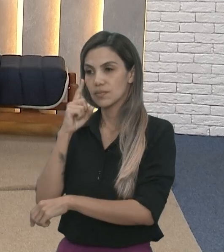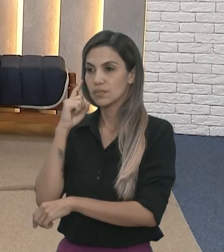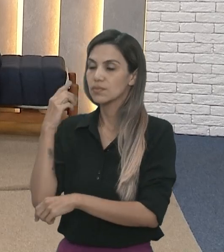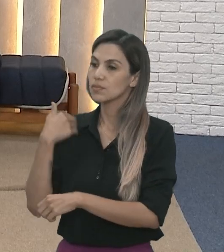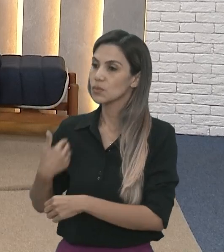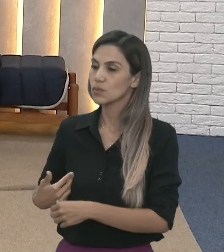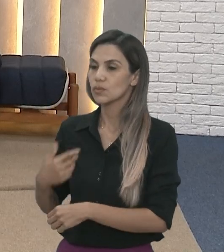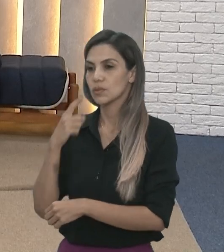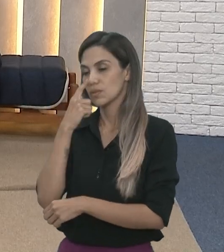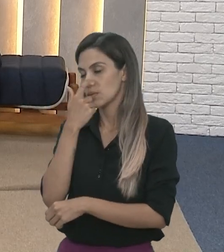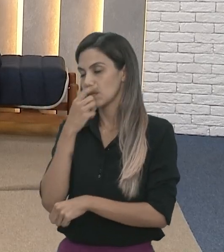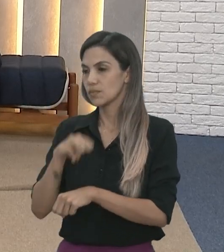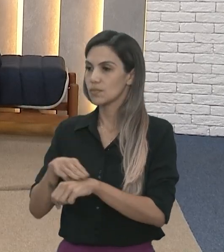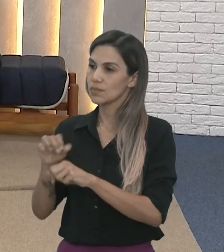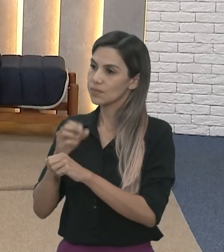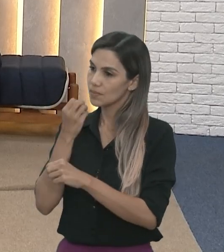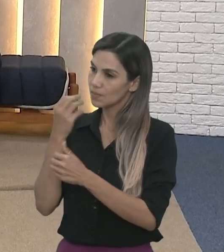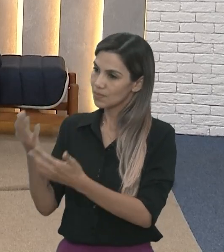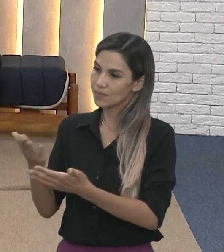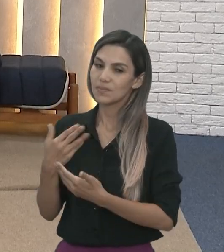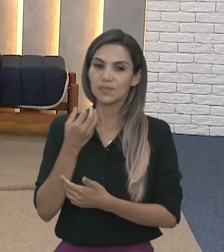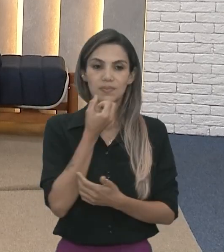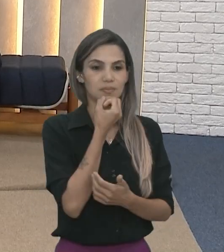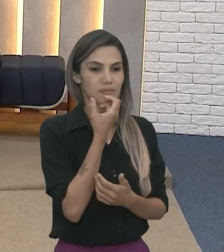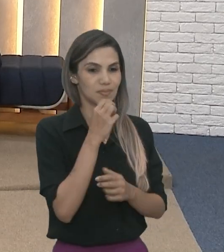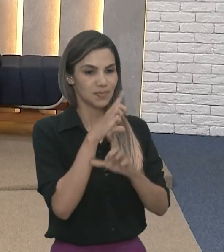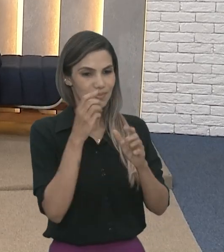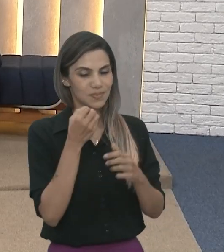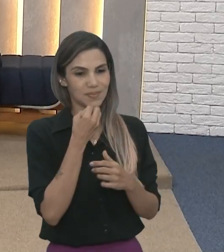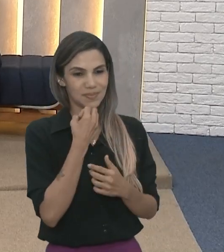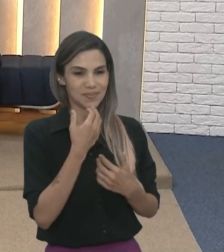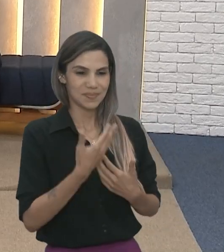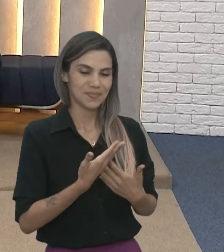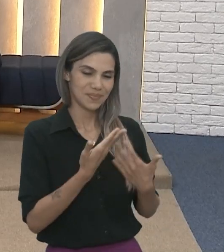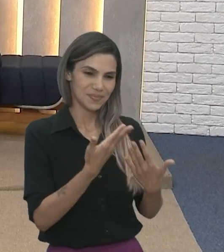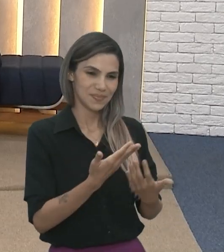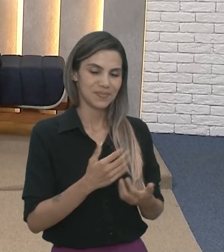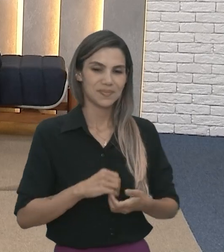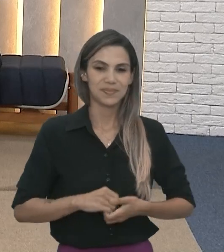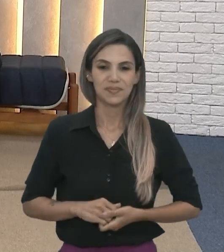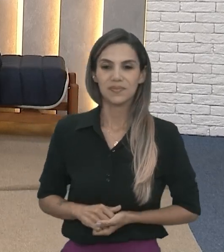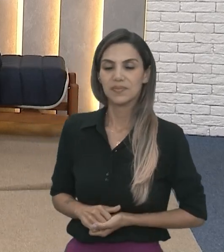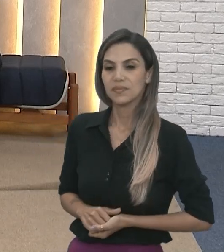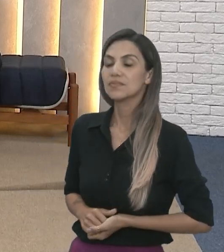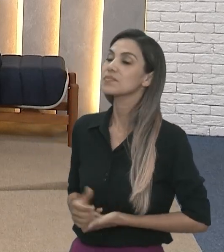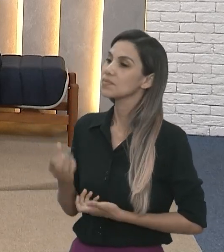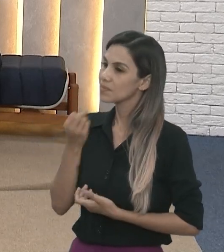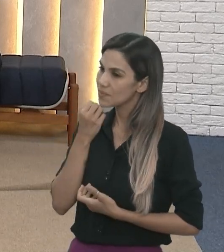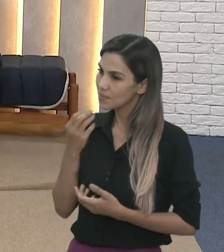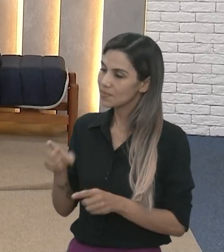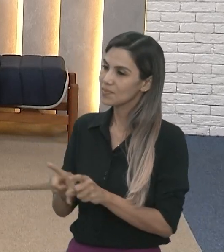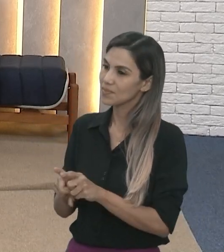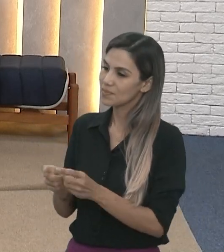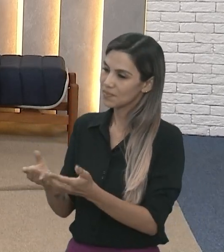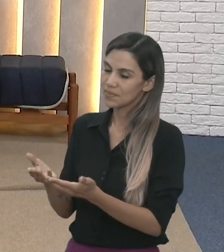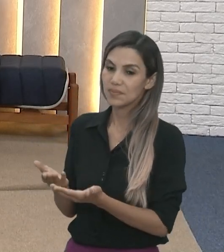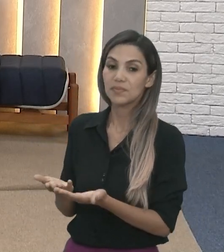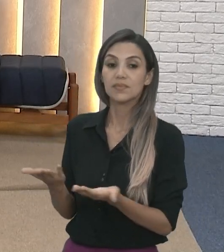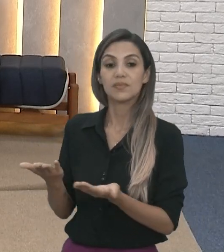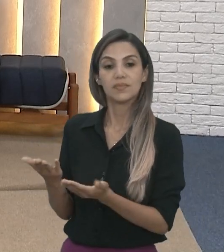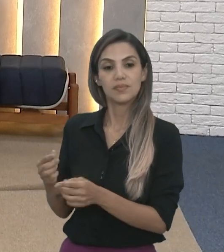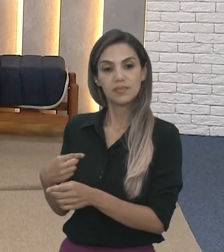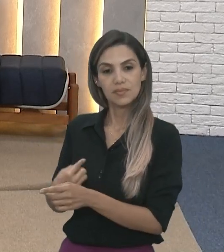Seja muito bem-vinda. Obrigada, bom dia a todos, obrigada por estar aqui. Bom dia para você também, que bom recebê-las aqui. Nossa